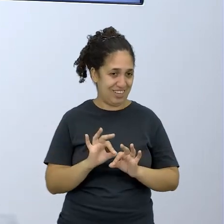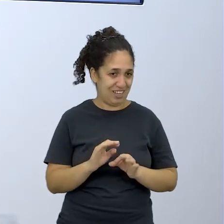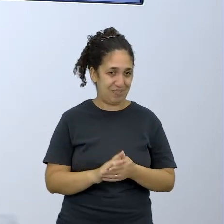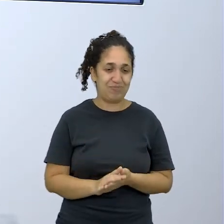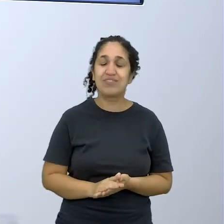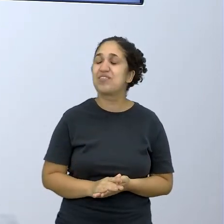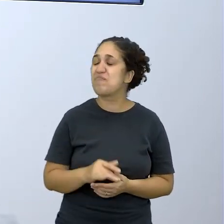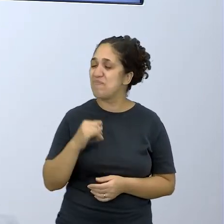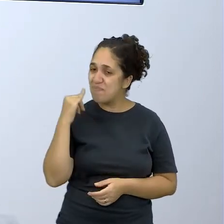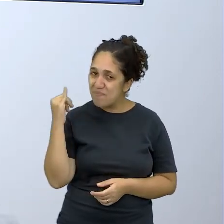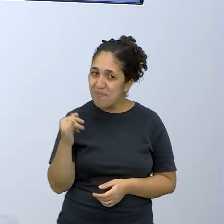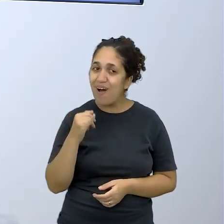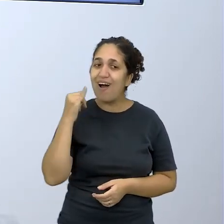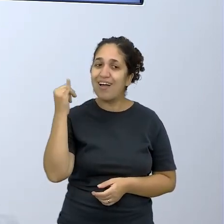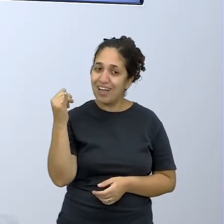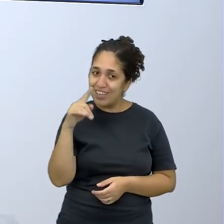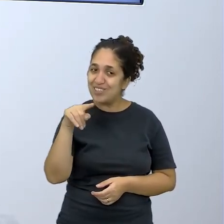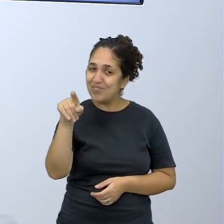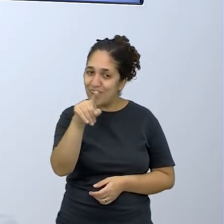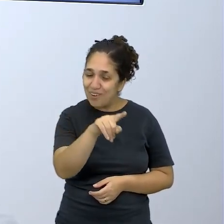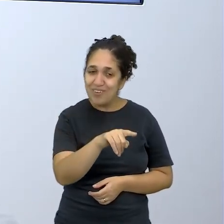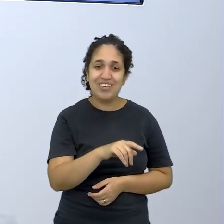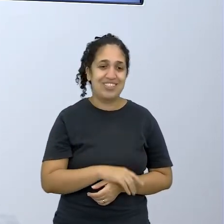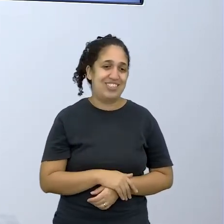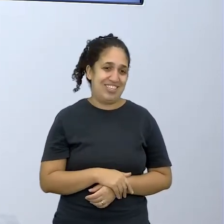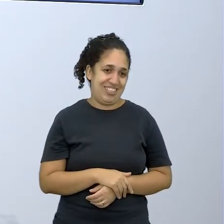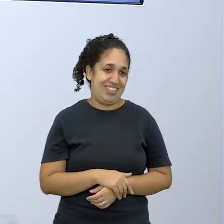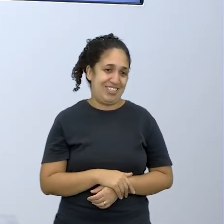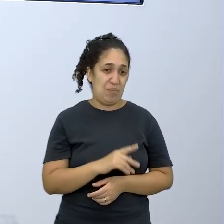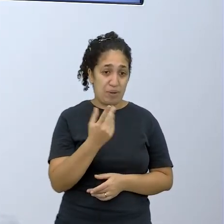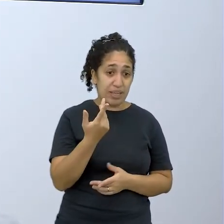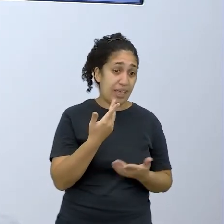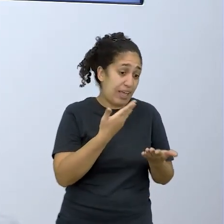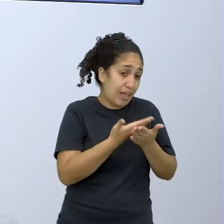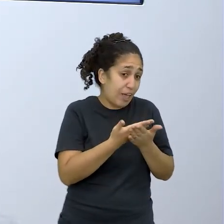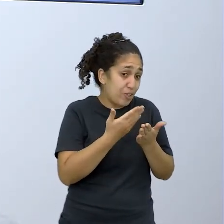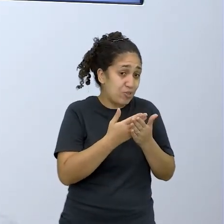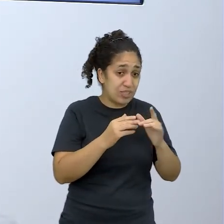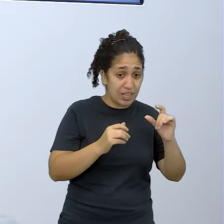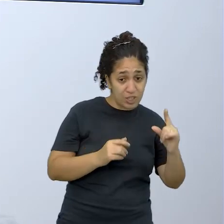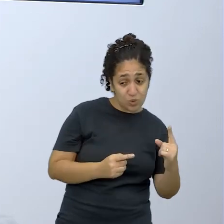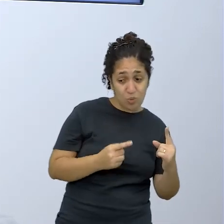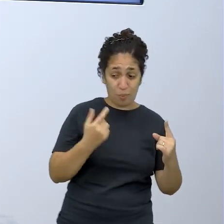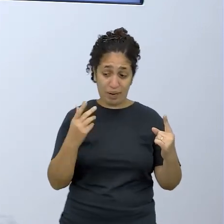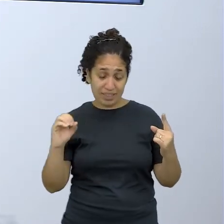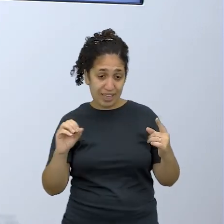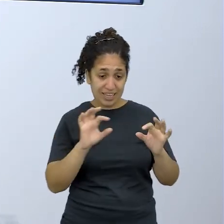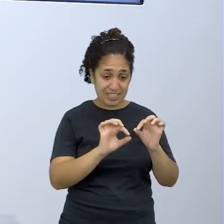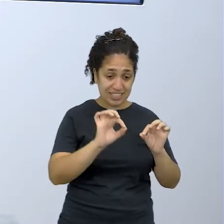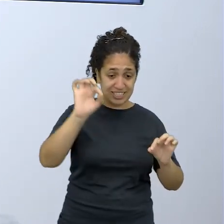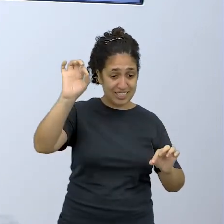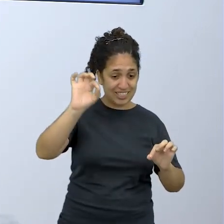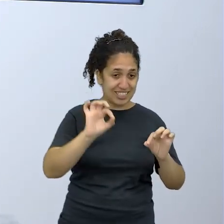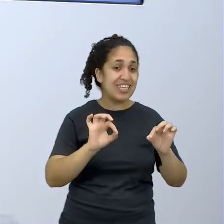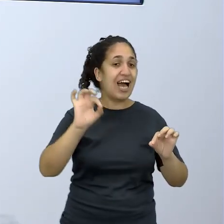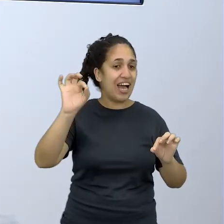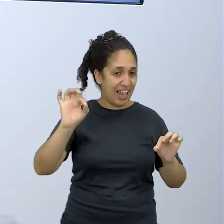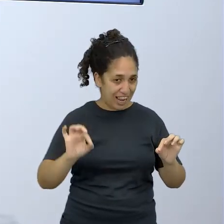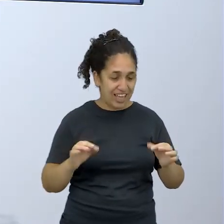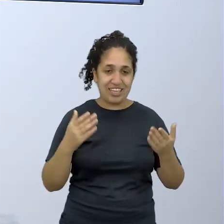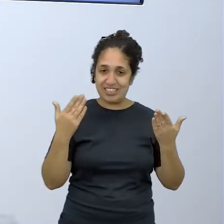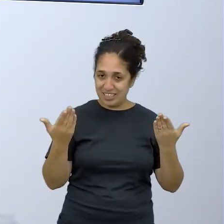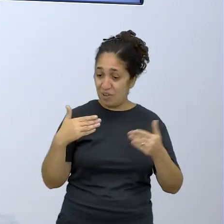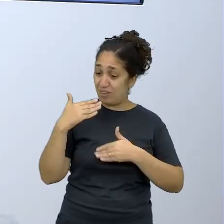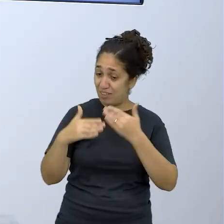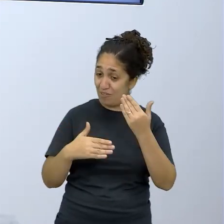Observação muito importante aí para vocês que estão trabalhando com escala, e é uma coisa bacana para a gente também desenvolver aqui. Então